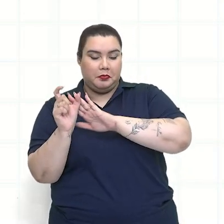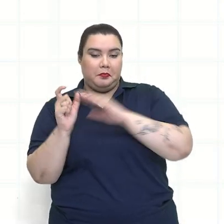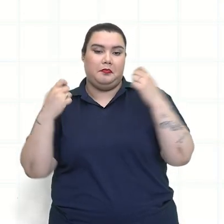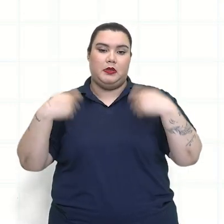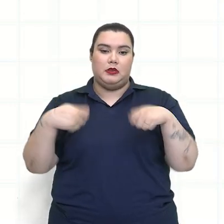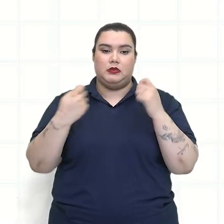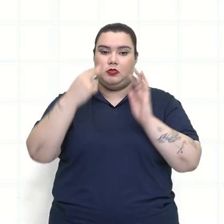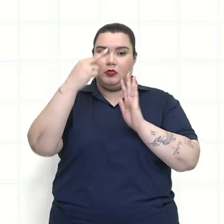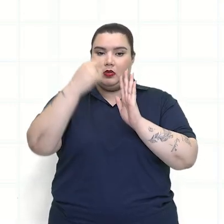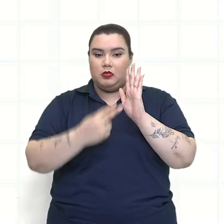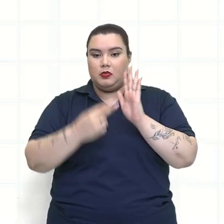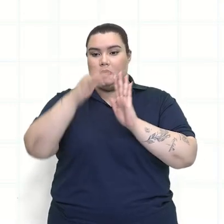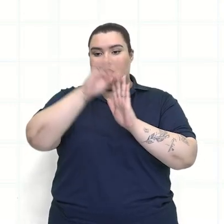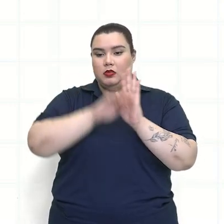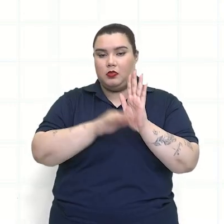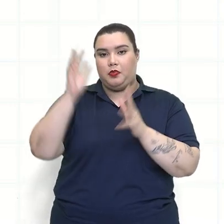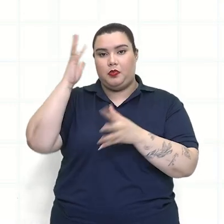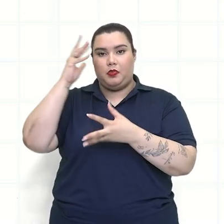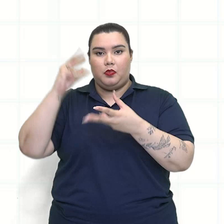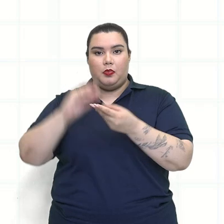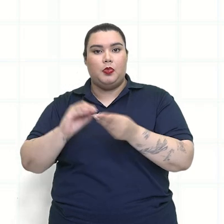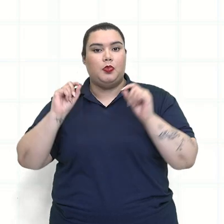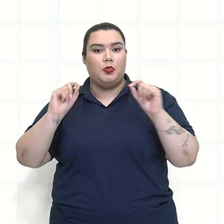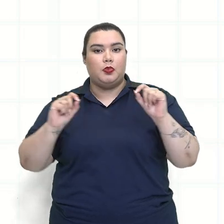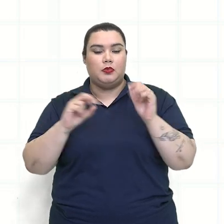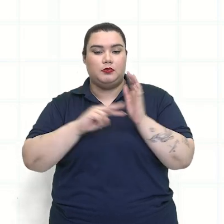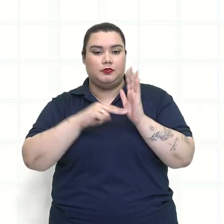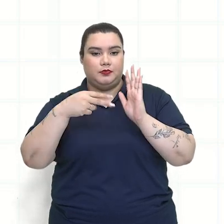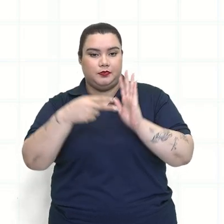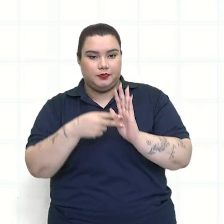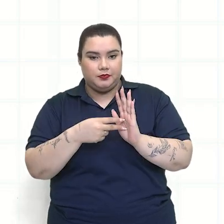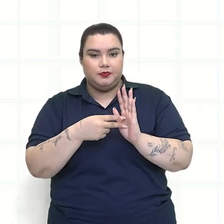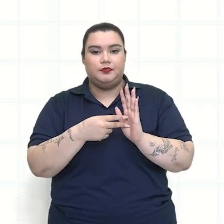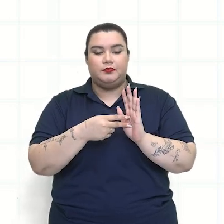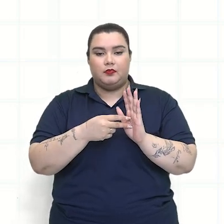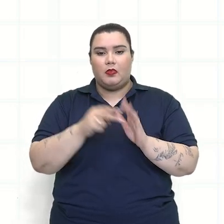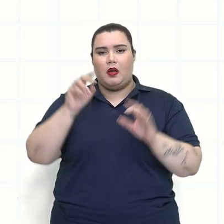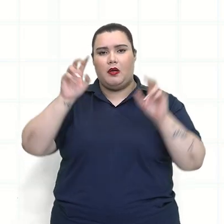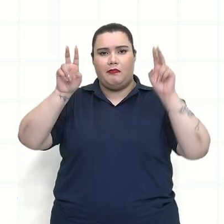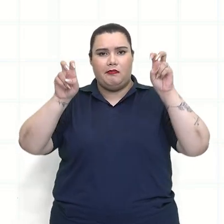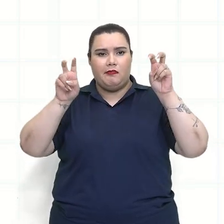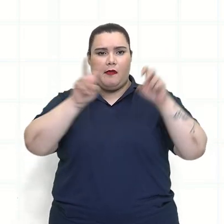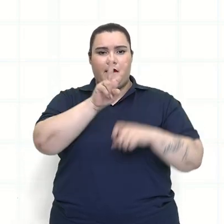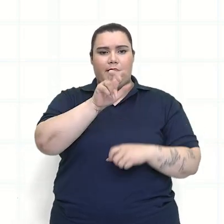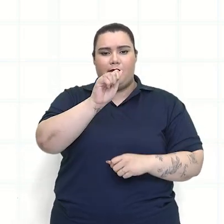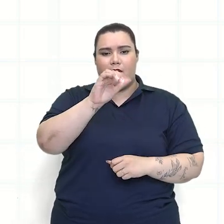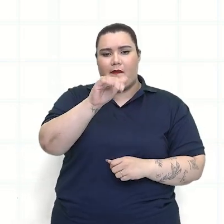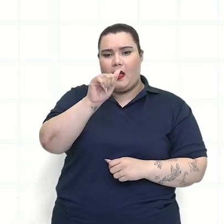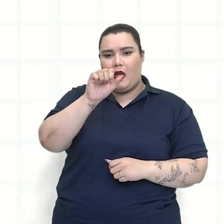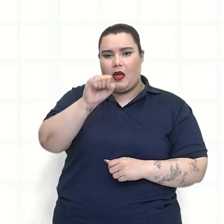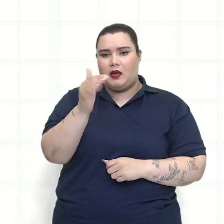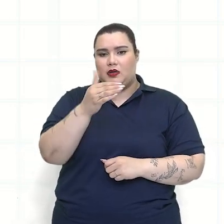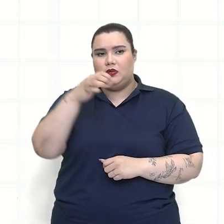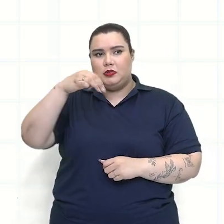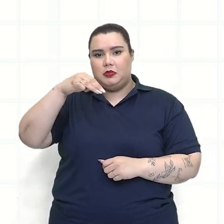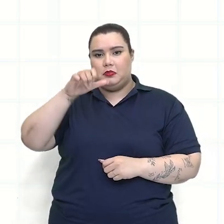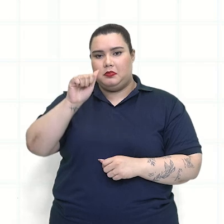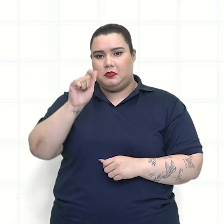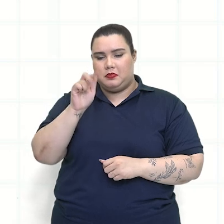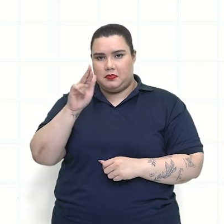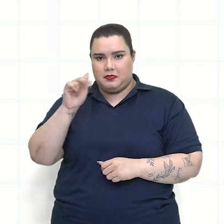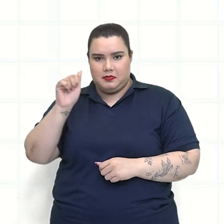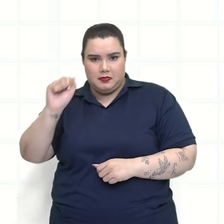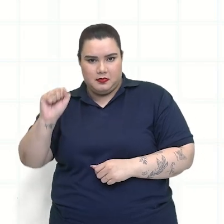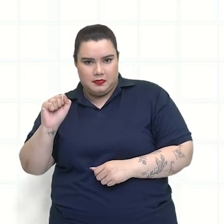o texto, entender o que significa. Vacas magras, por exemplo. Será que é